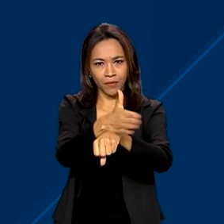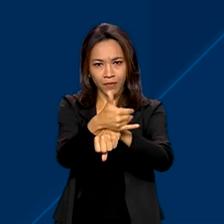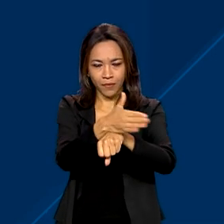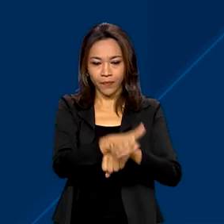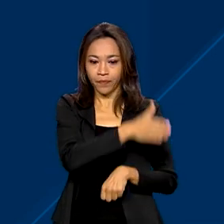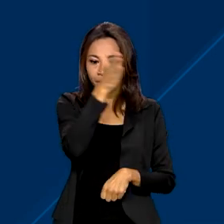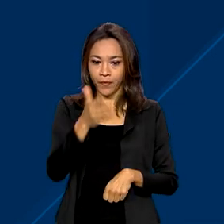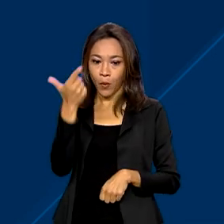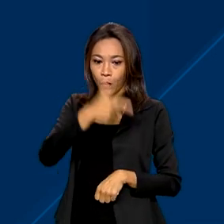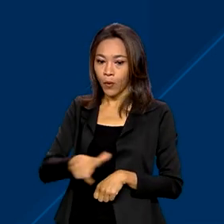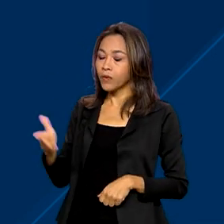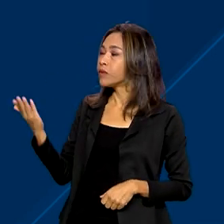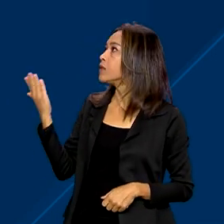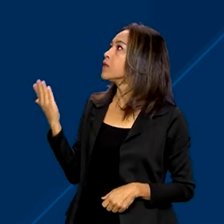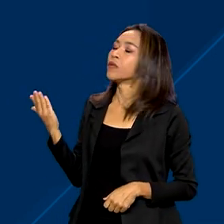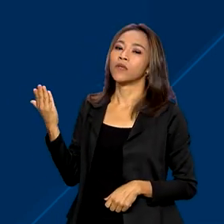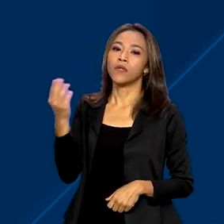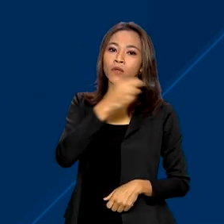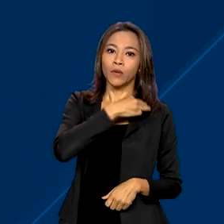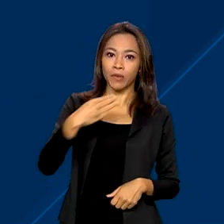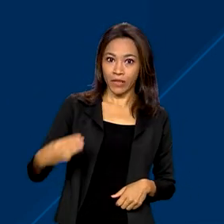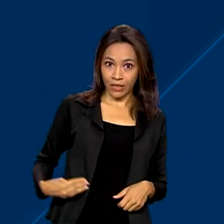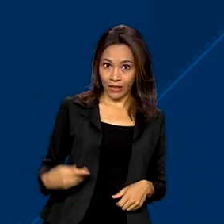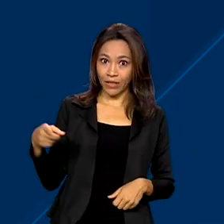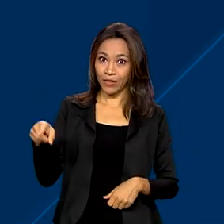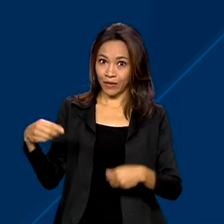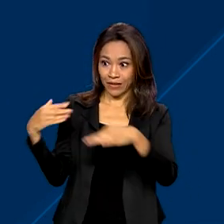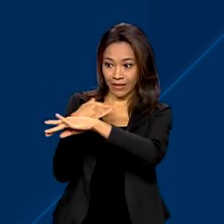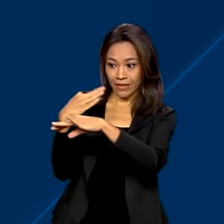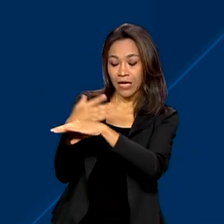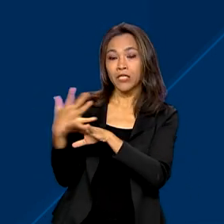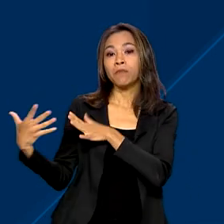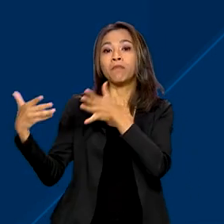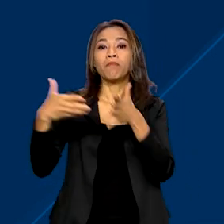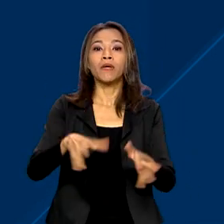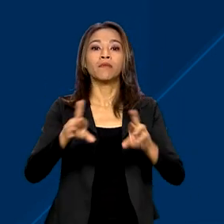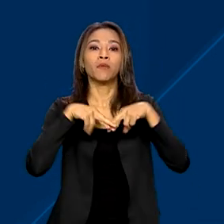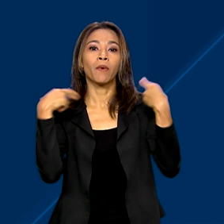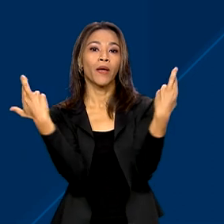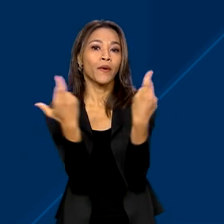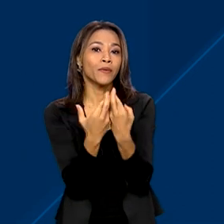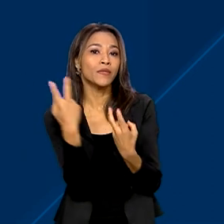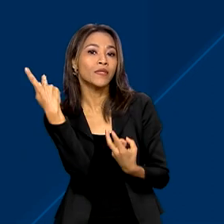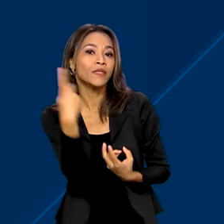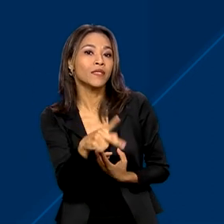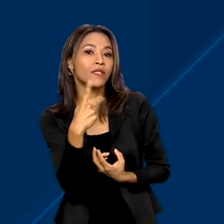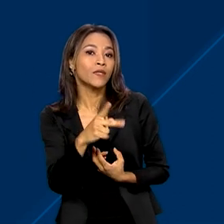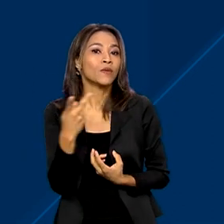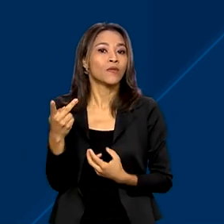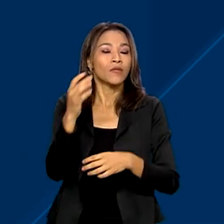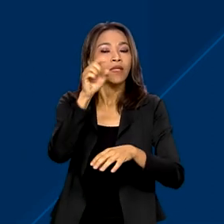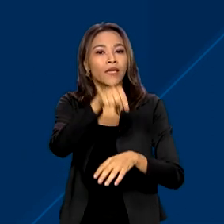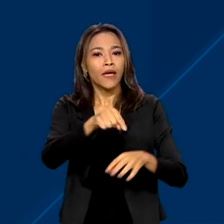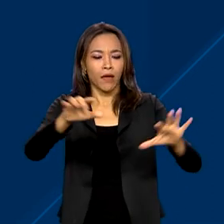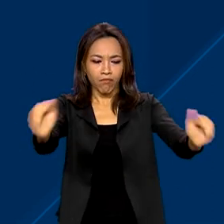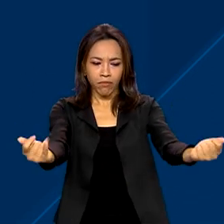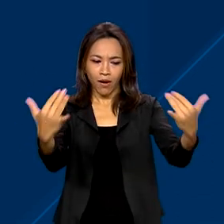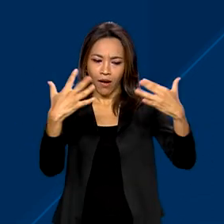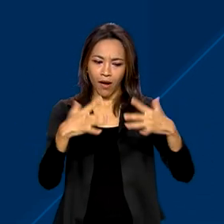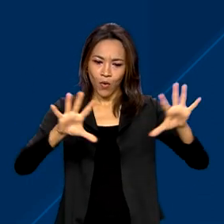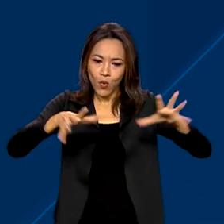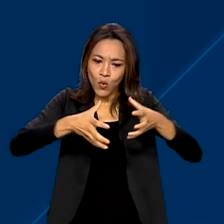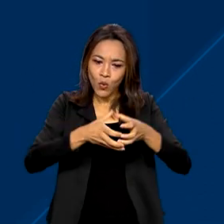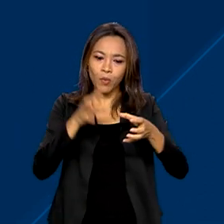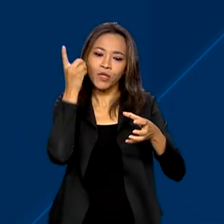do Pará o ministro da cidades já de filho participa da reunião do Parlamento amazônico que é o colegiado de deputados